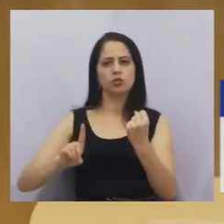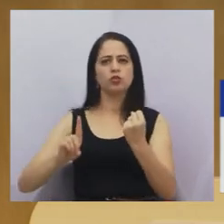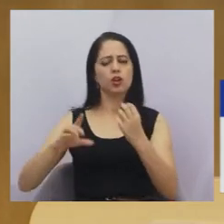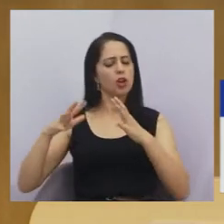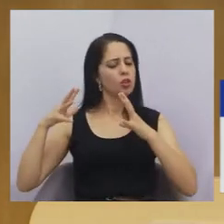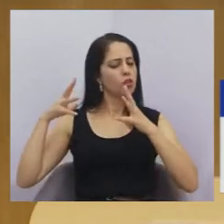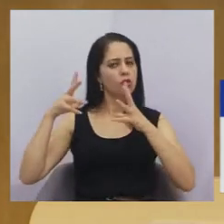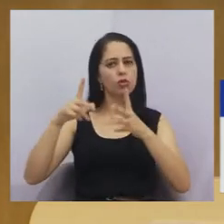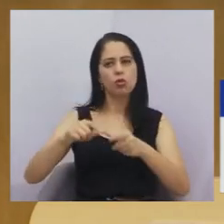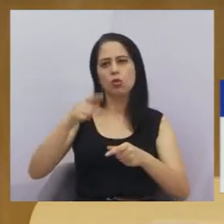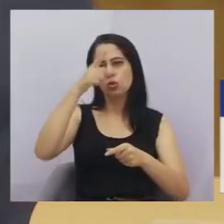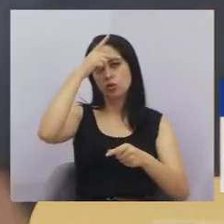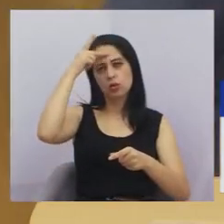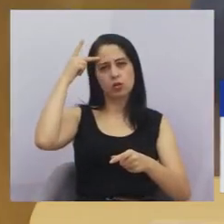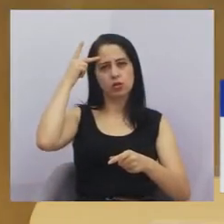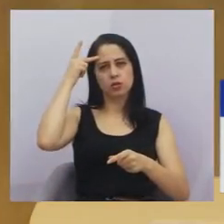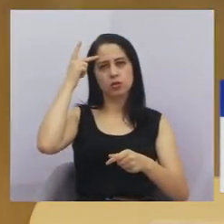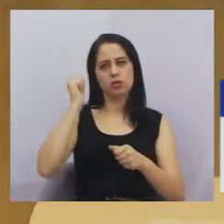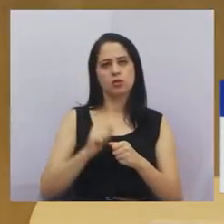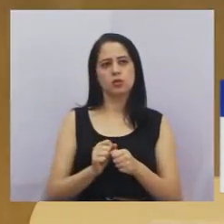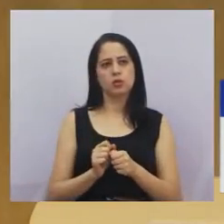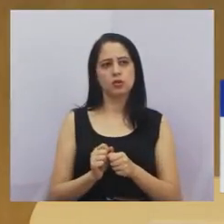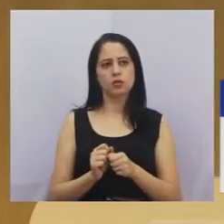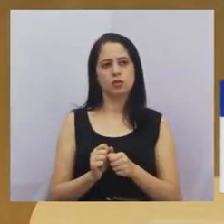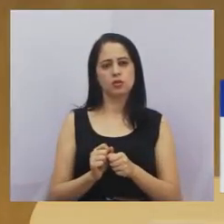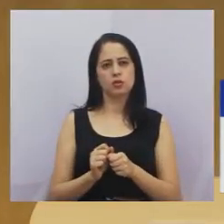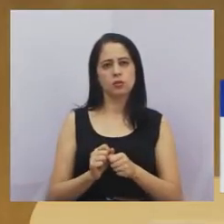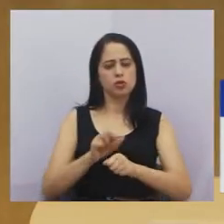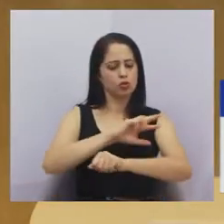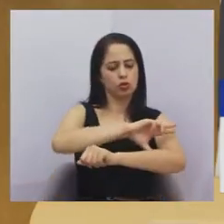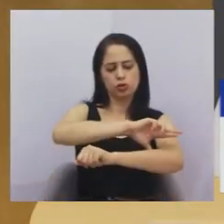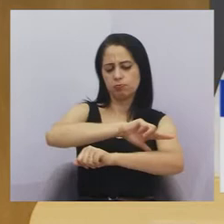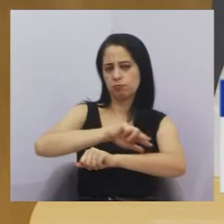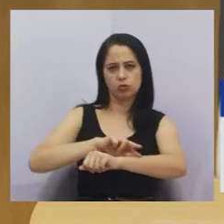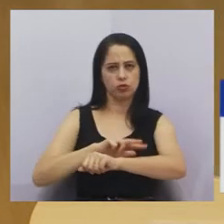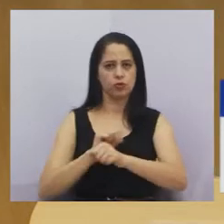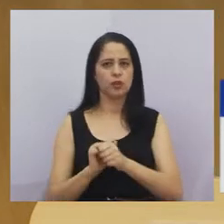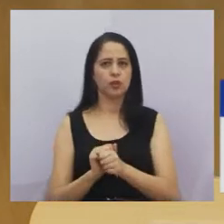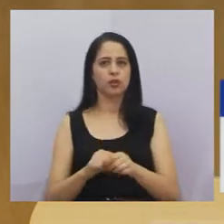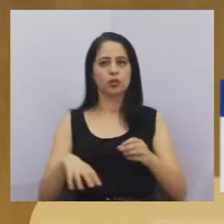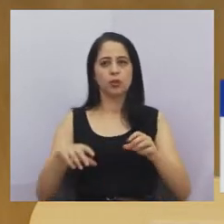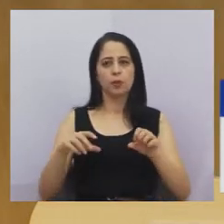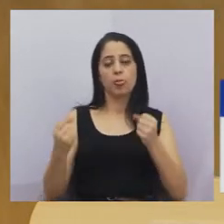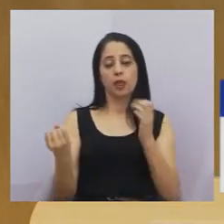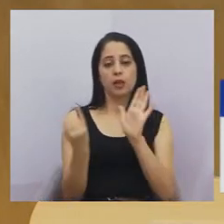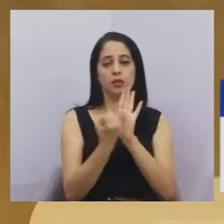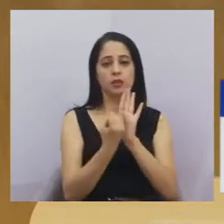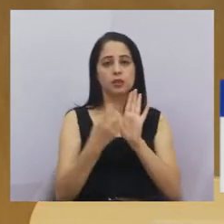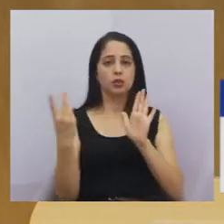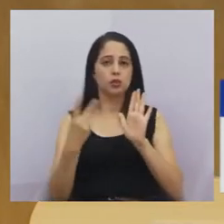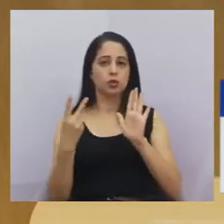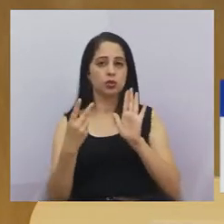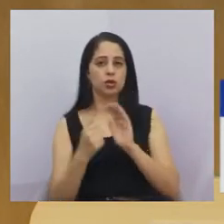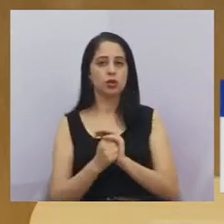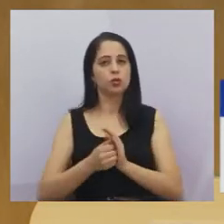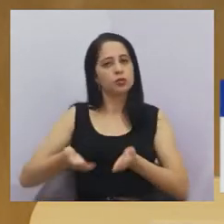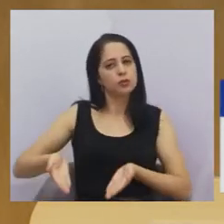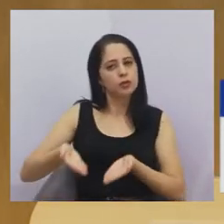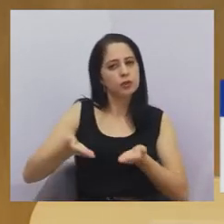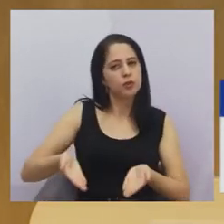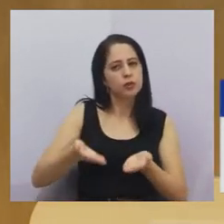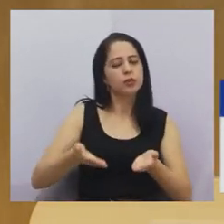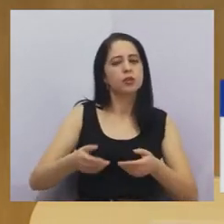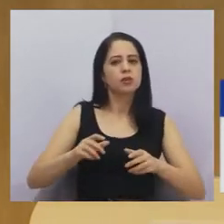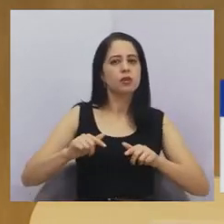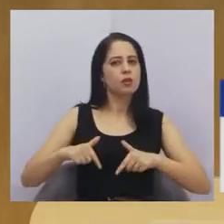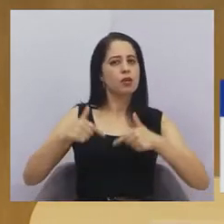coletivos dos diversos grupos étnicos raciais. Inciso 2º. Estimular a adoção de políticas